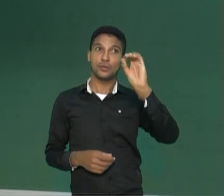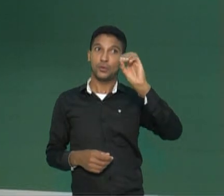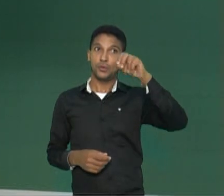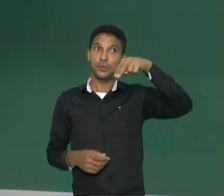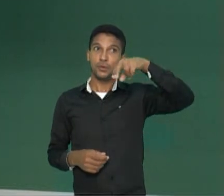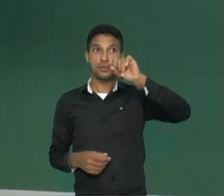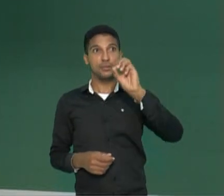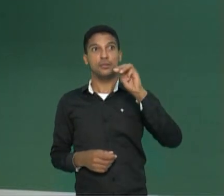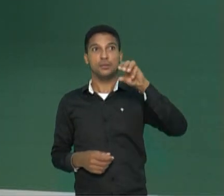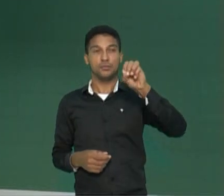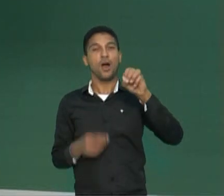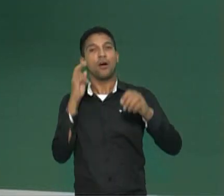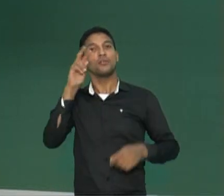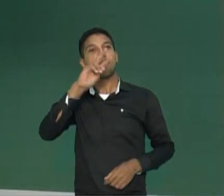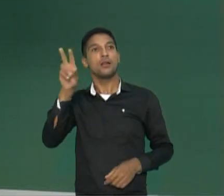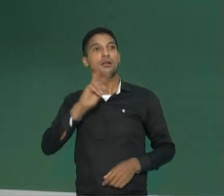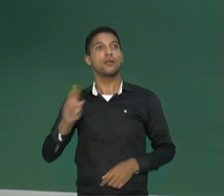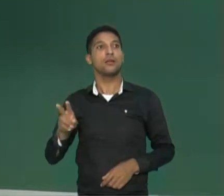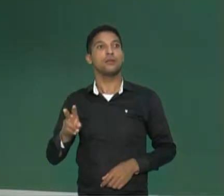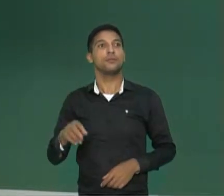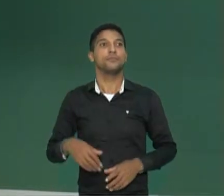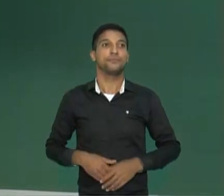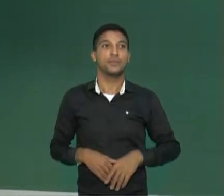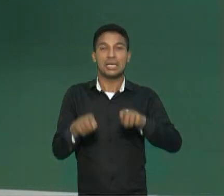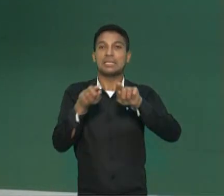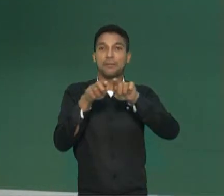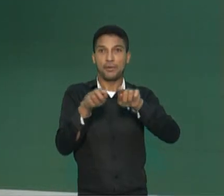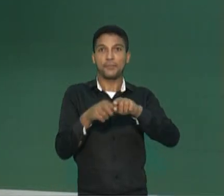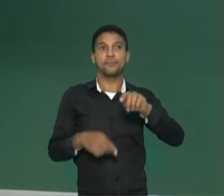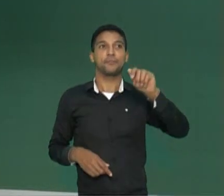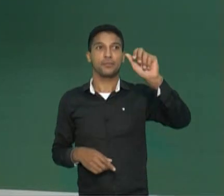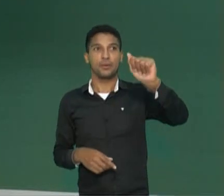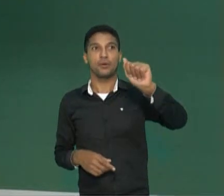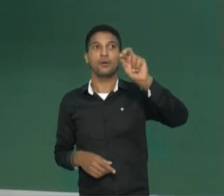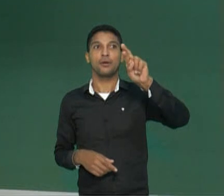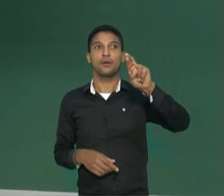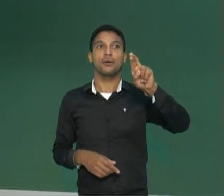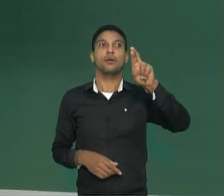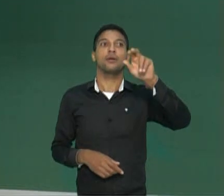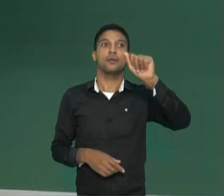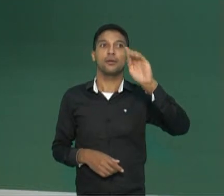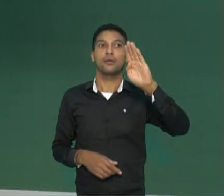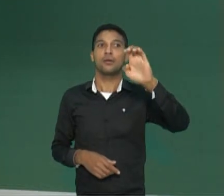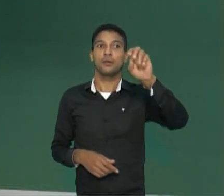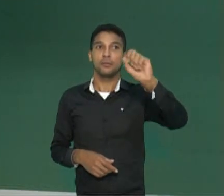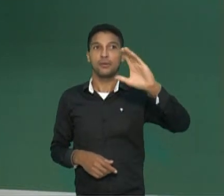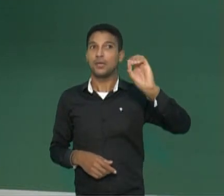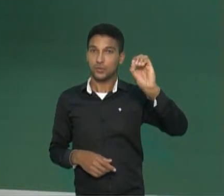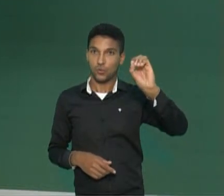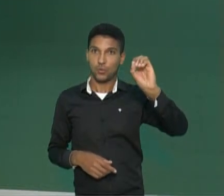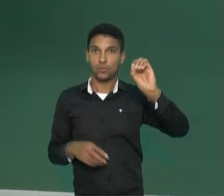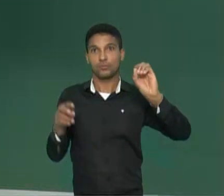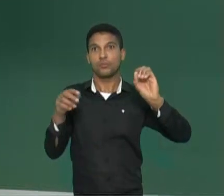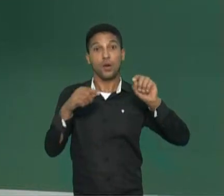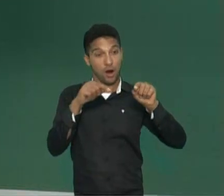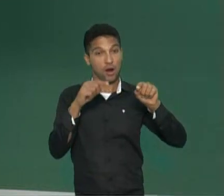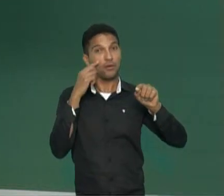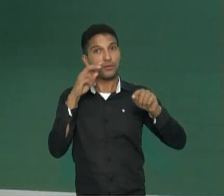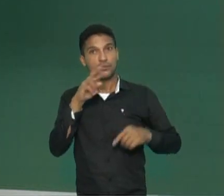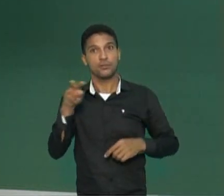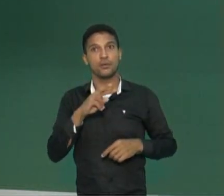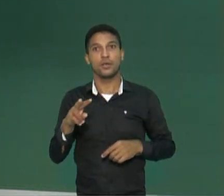arte bizantina ocorreu, né? O arabesco, que vinha substituindo essas ideias figurativas de santo, tudo que não tem, que eram